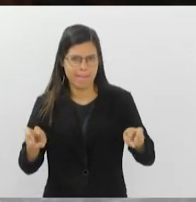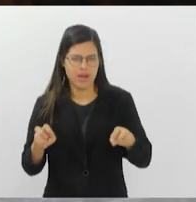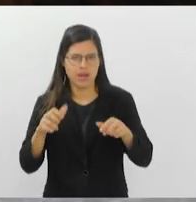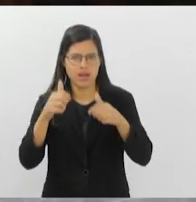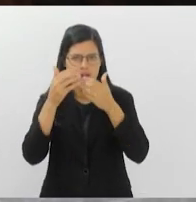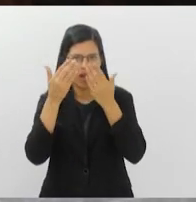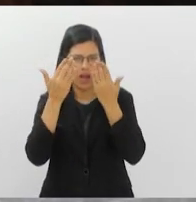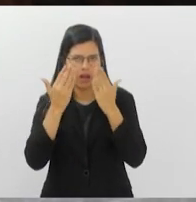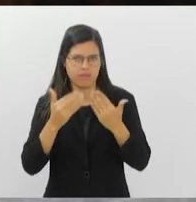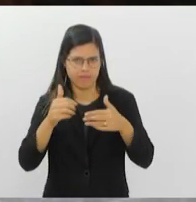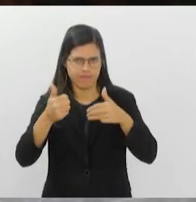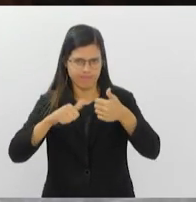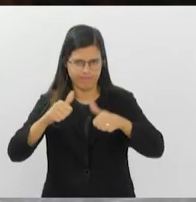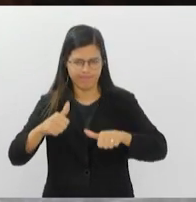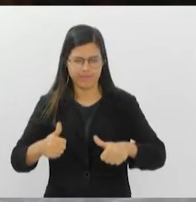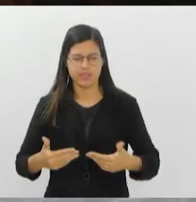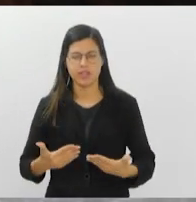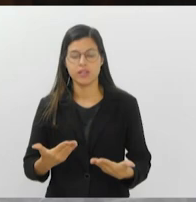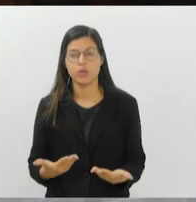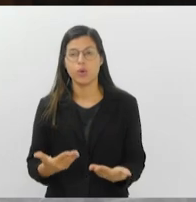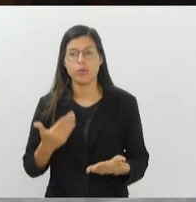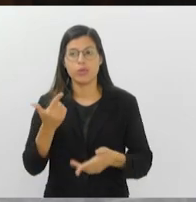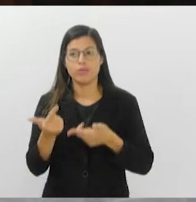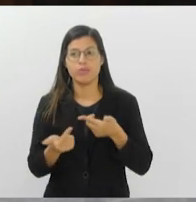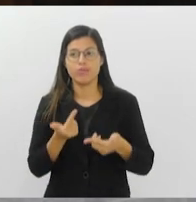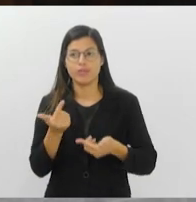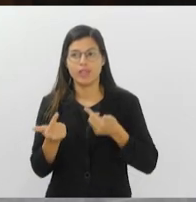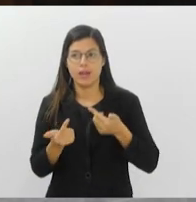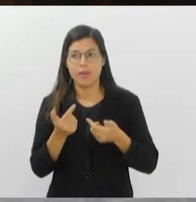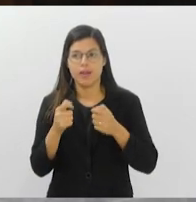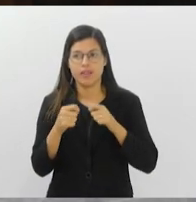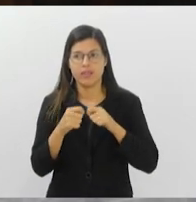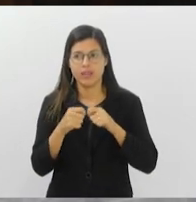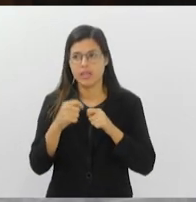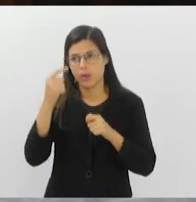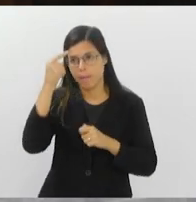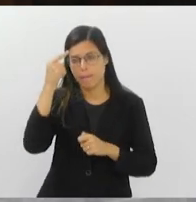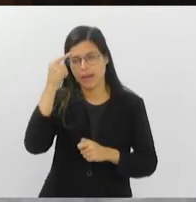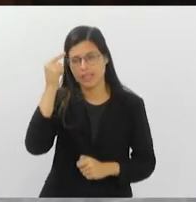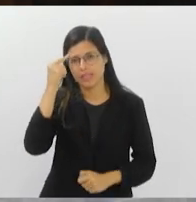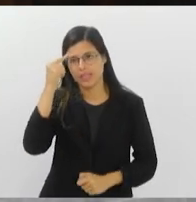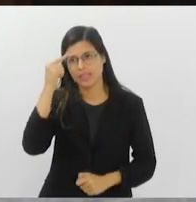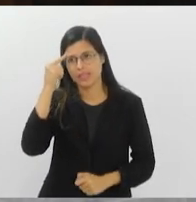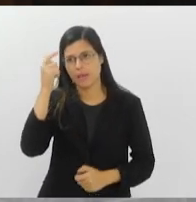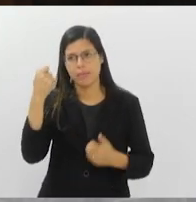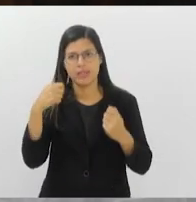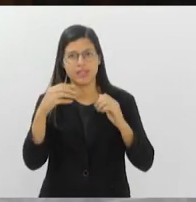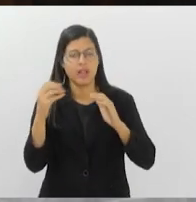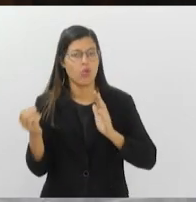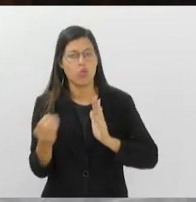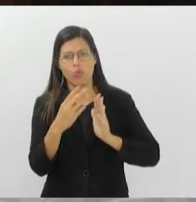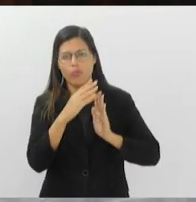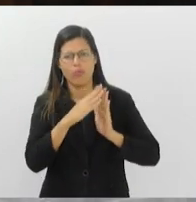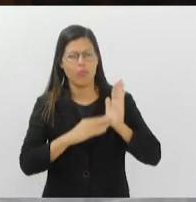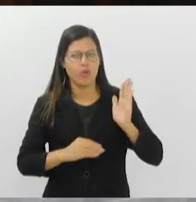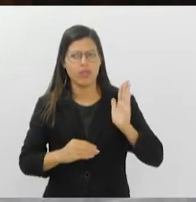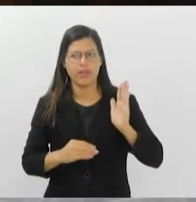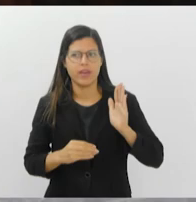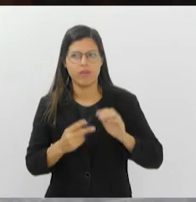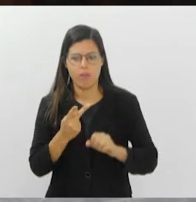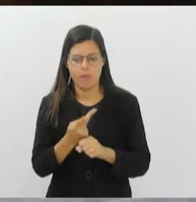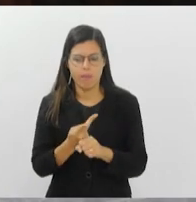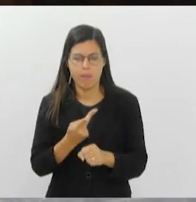avaliadora, um trabalho que fez a gente pensar que precisaria esse novo formato aí pro